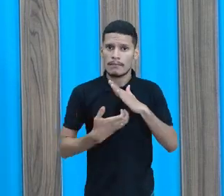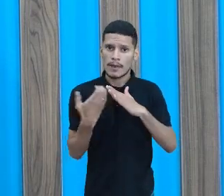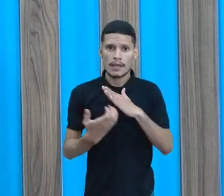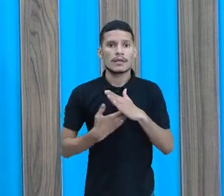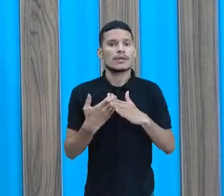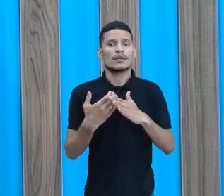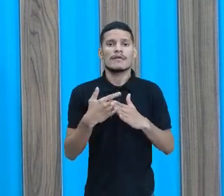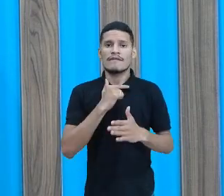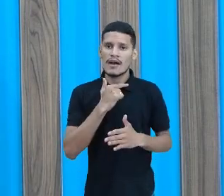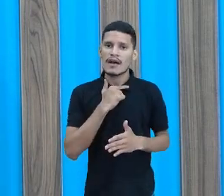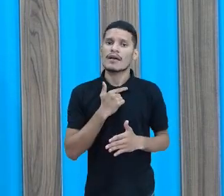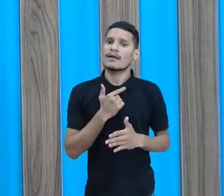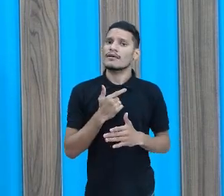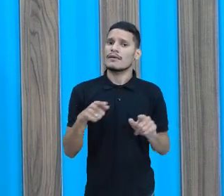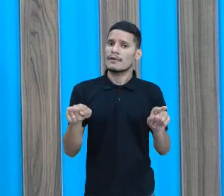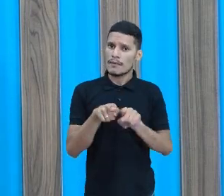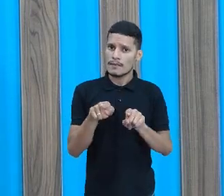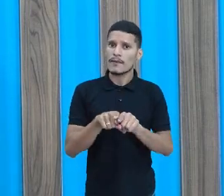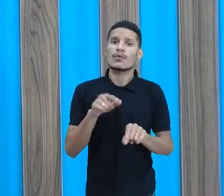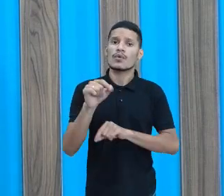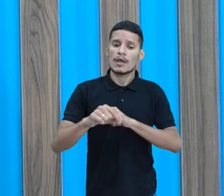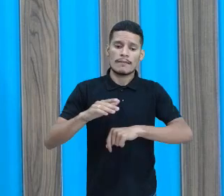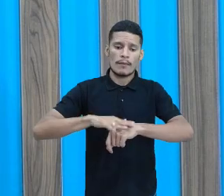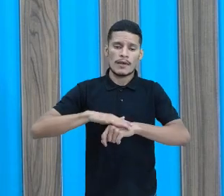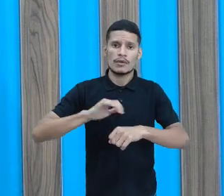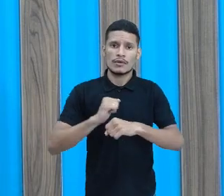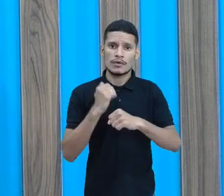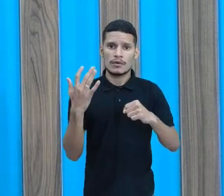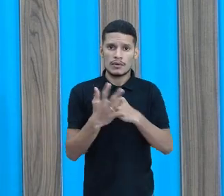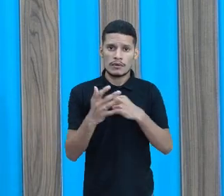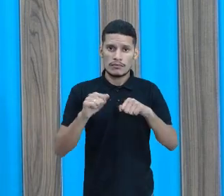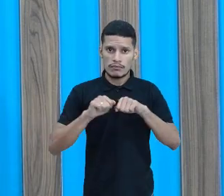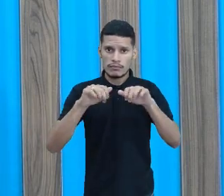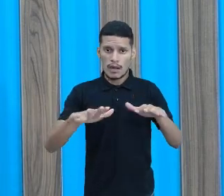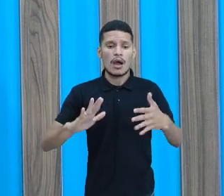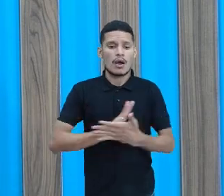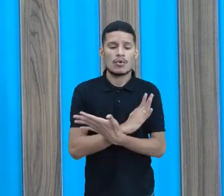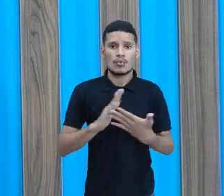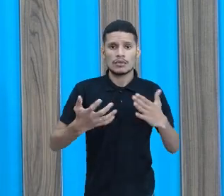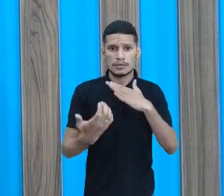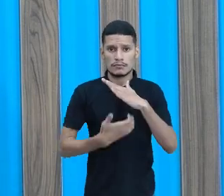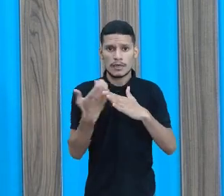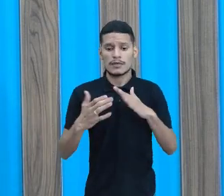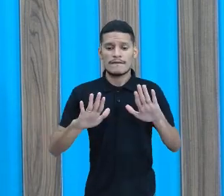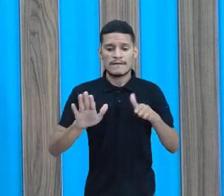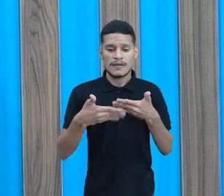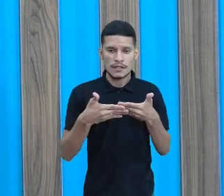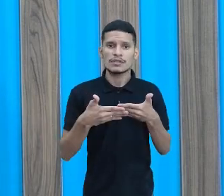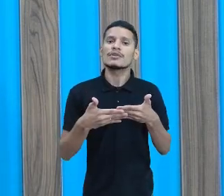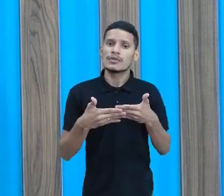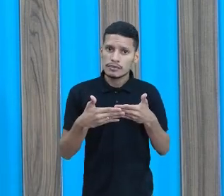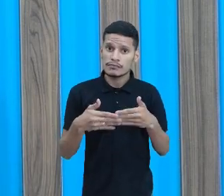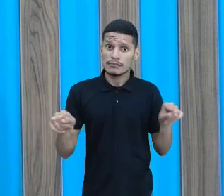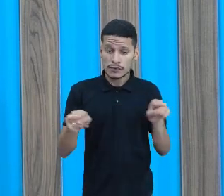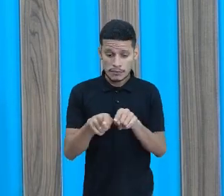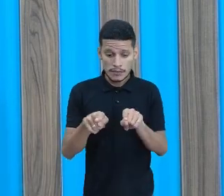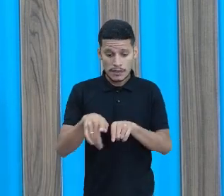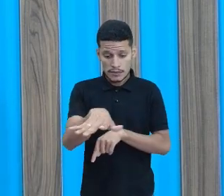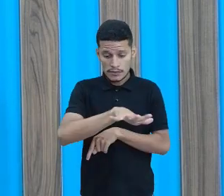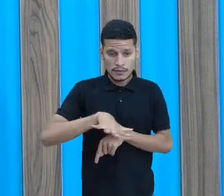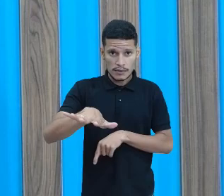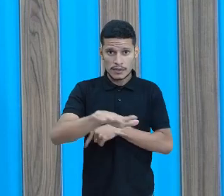para completar, vivencia um cenário de pandemia. Muitas empresas fecharam e isso fez com que, né, o mercado de